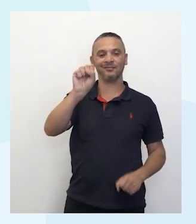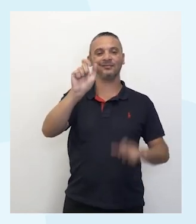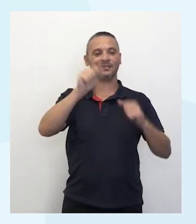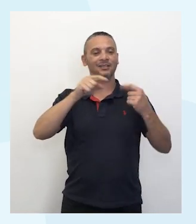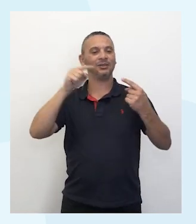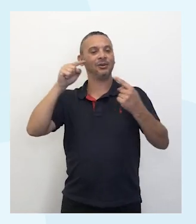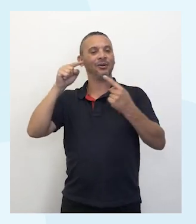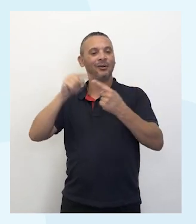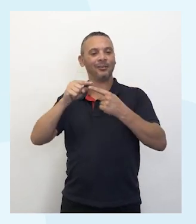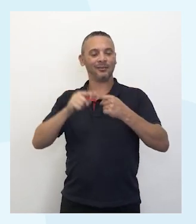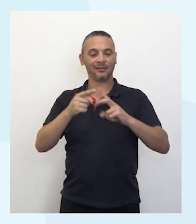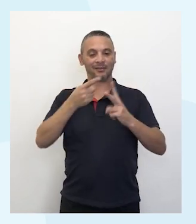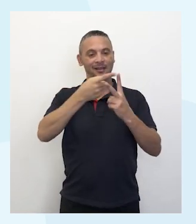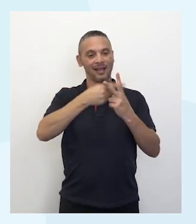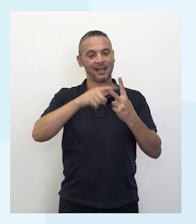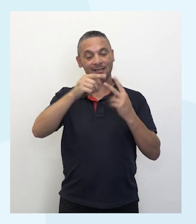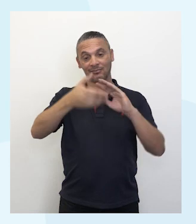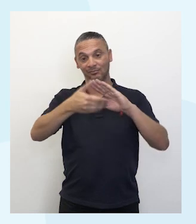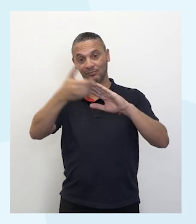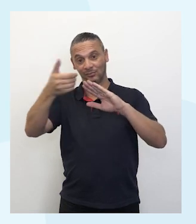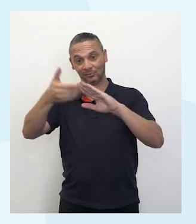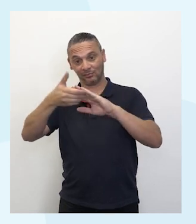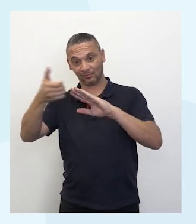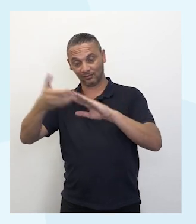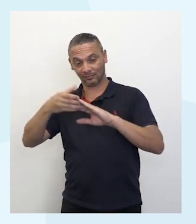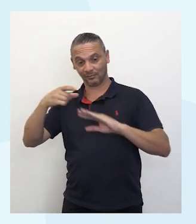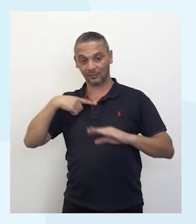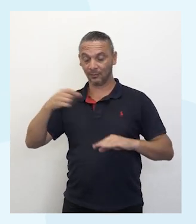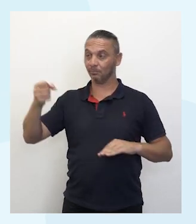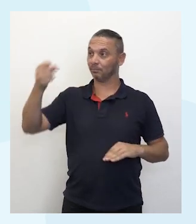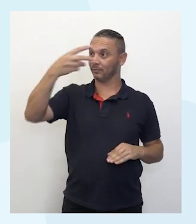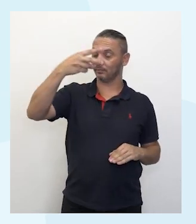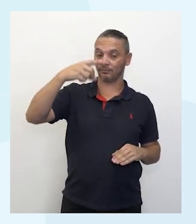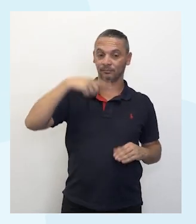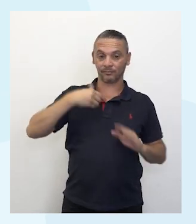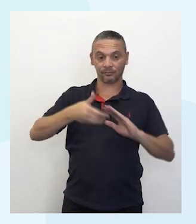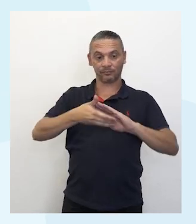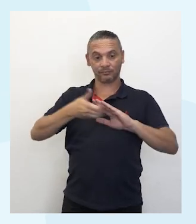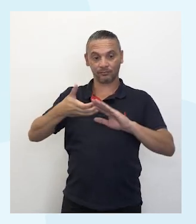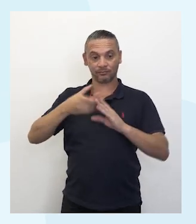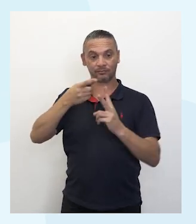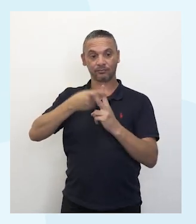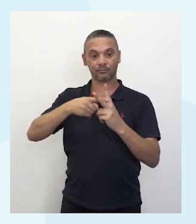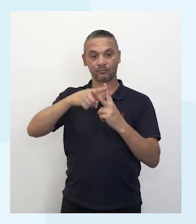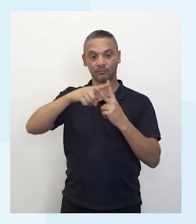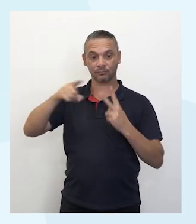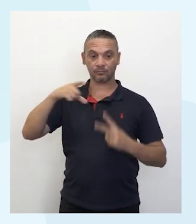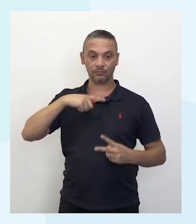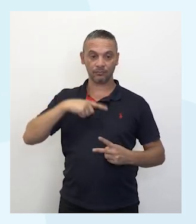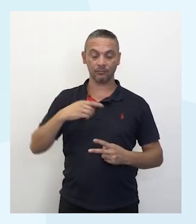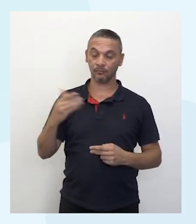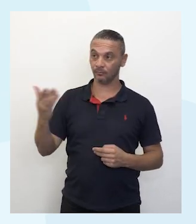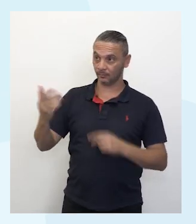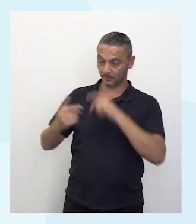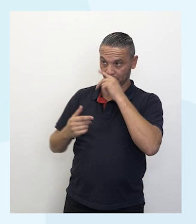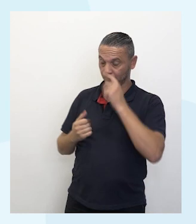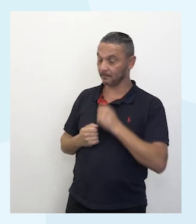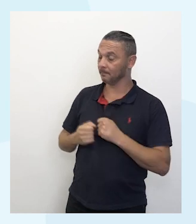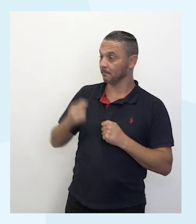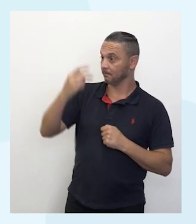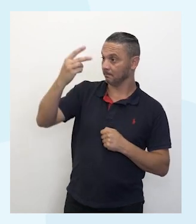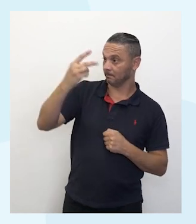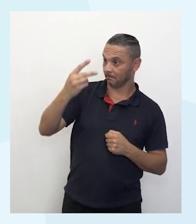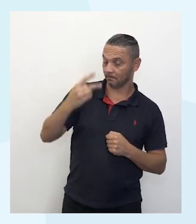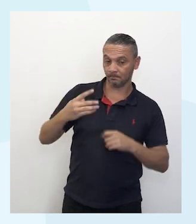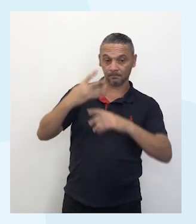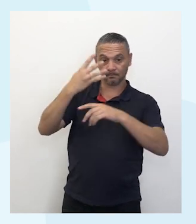dentro dessa raiz. Coloca lá a forma de potência, ó, e tira todo mundo que tem um quadradinho, ó. Tira esse 2,